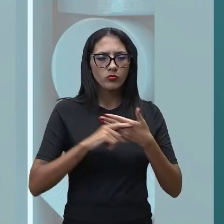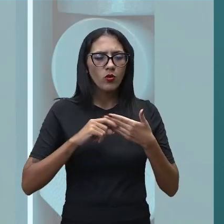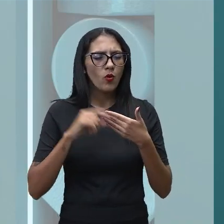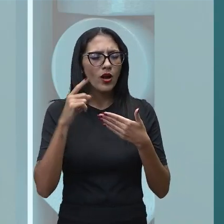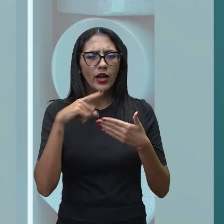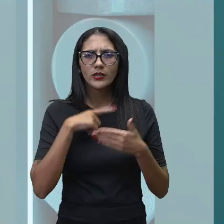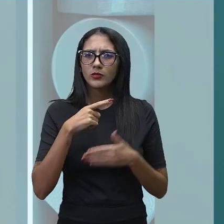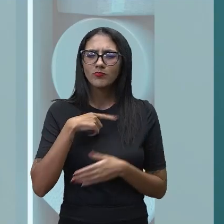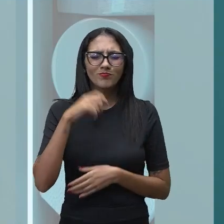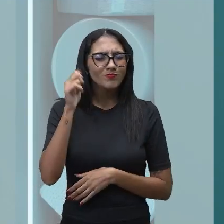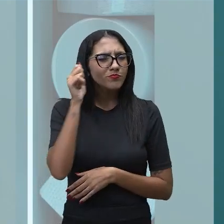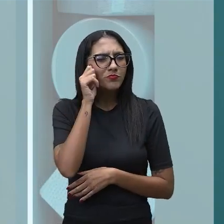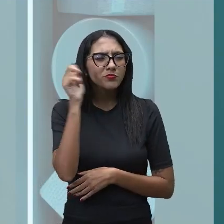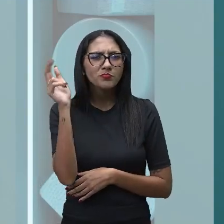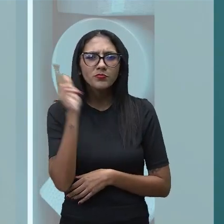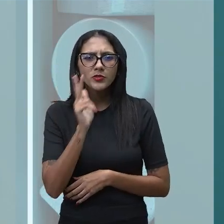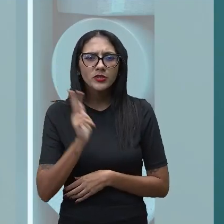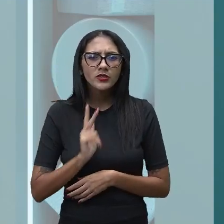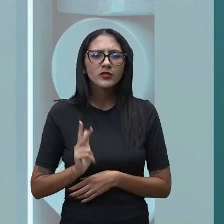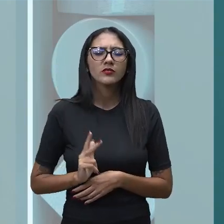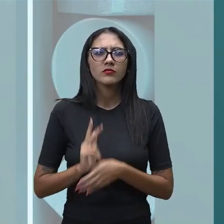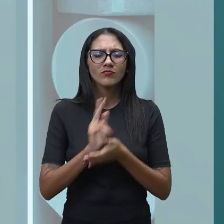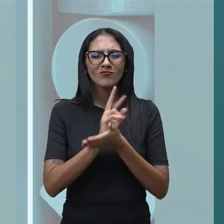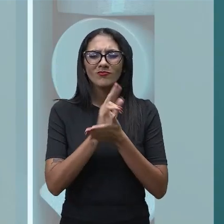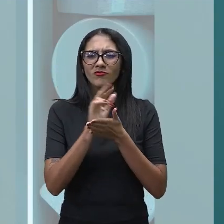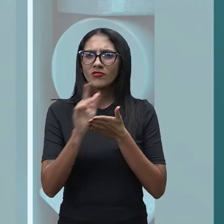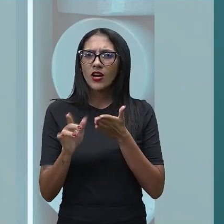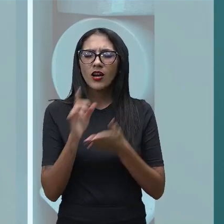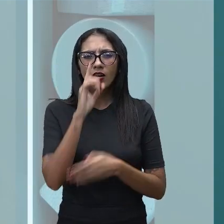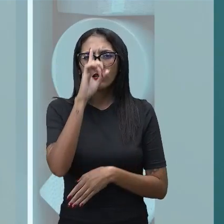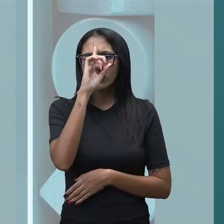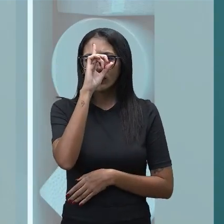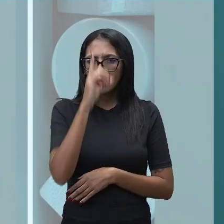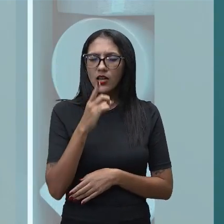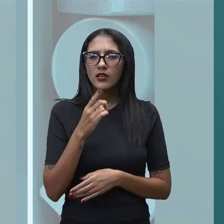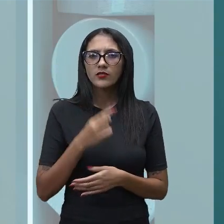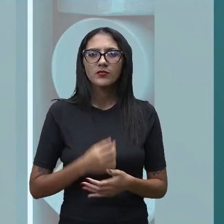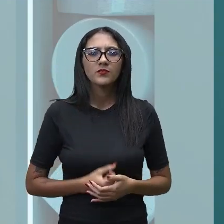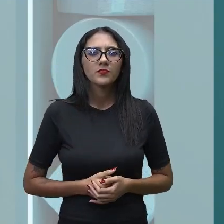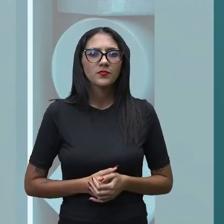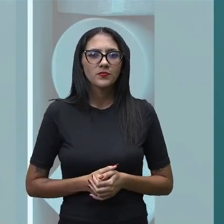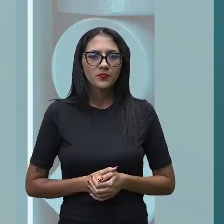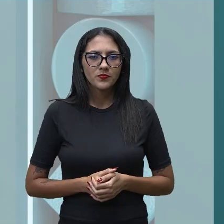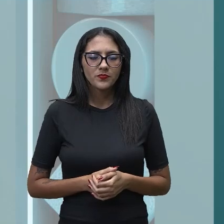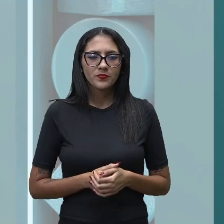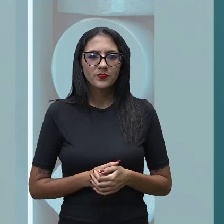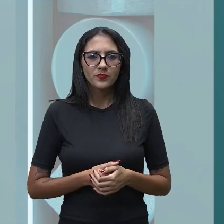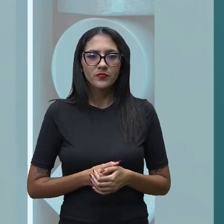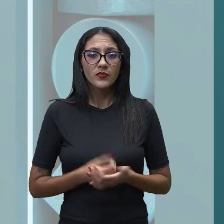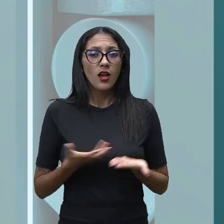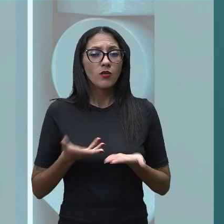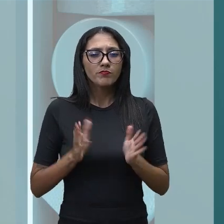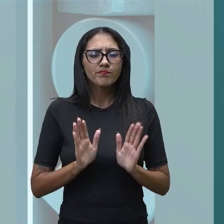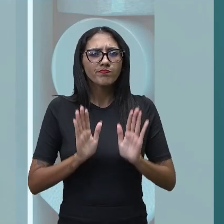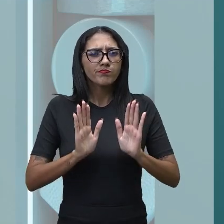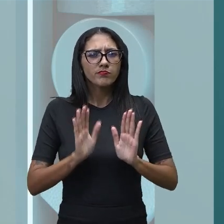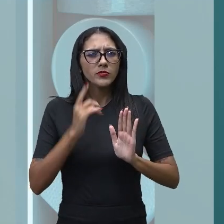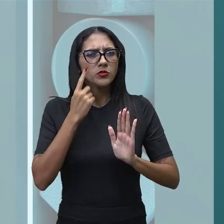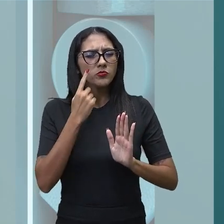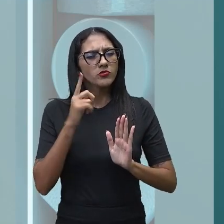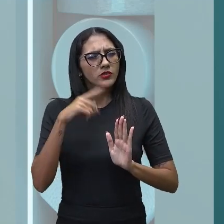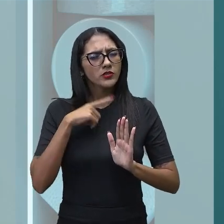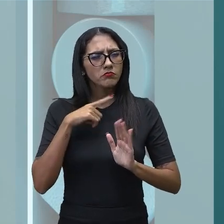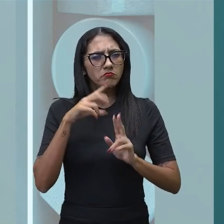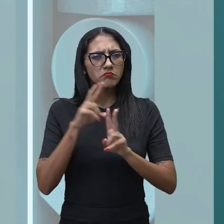Pessoa em conseguir criar tantos heterônimos como nós vimos nas nossas aulas. Agora, quando olhamos para a questão da figura de